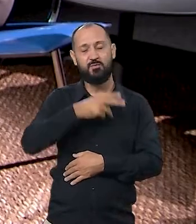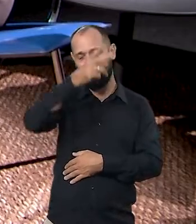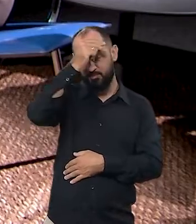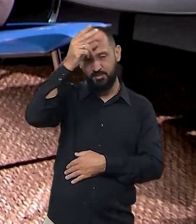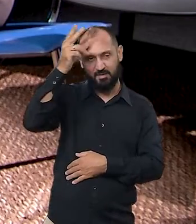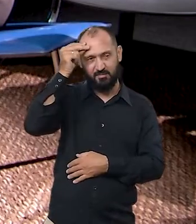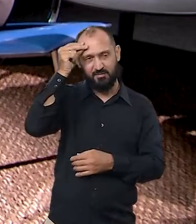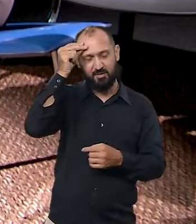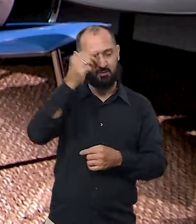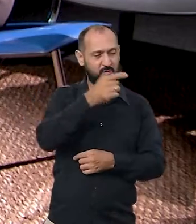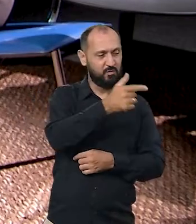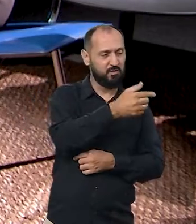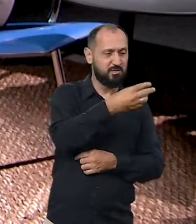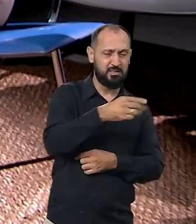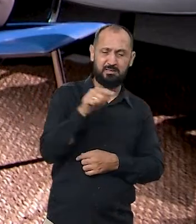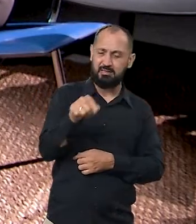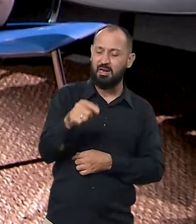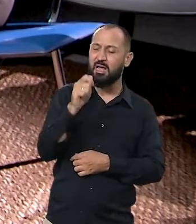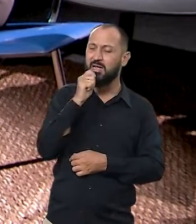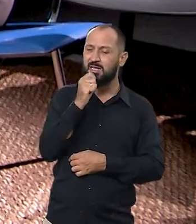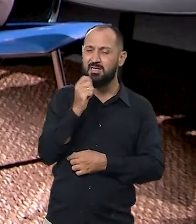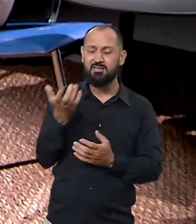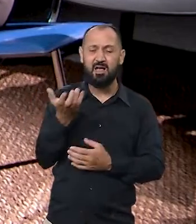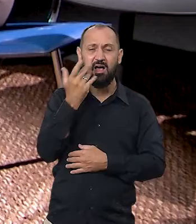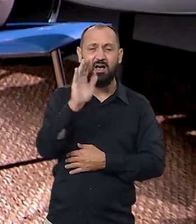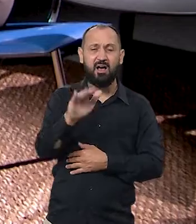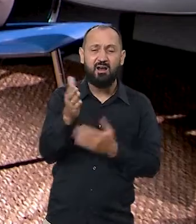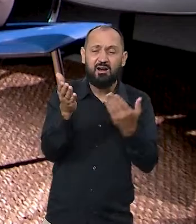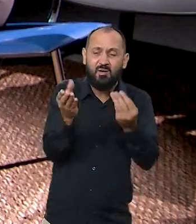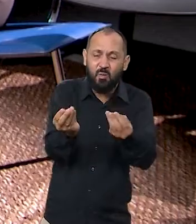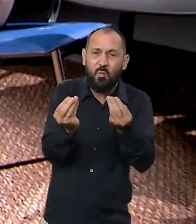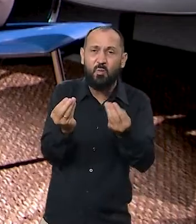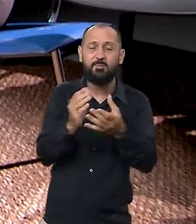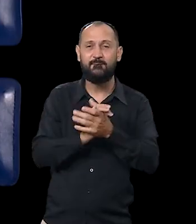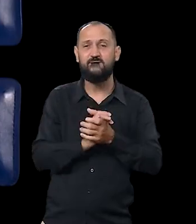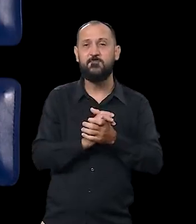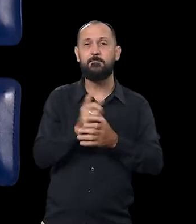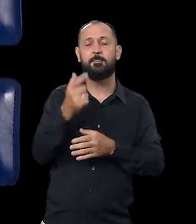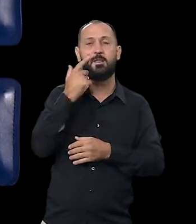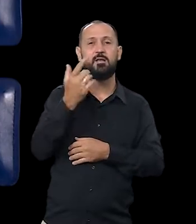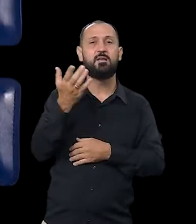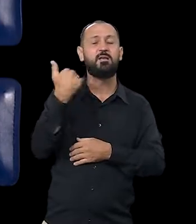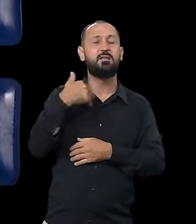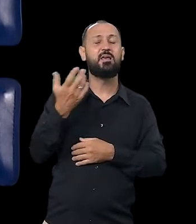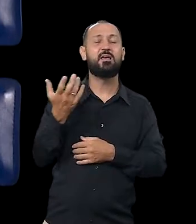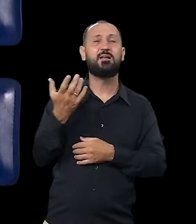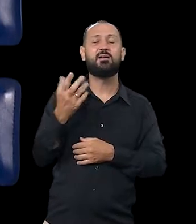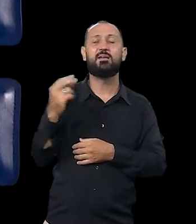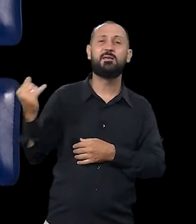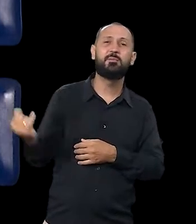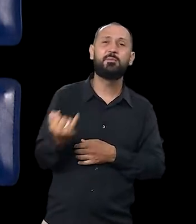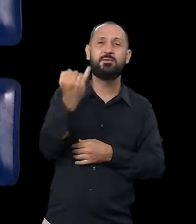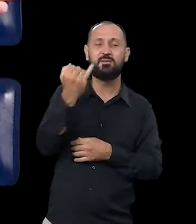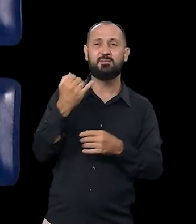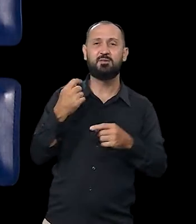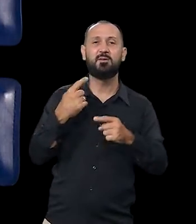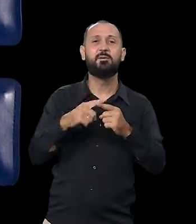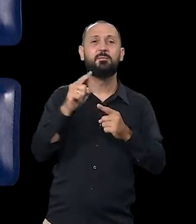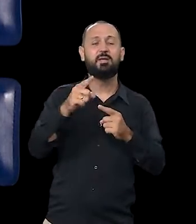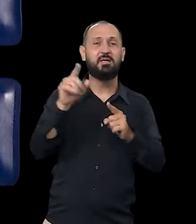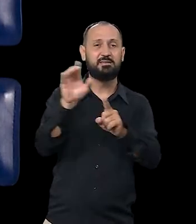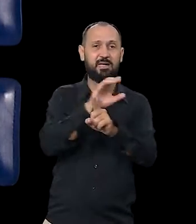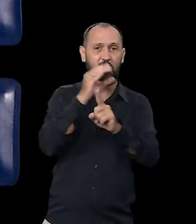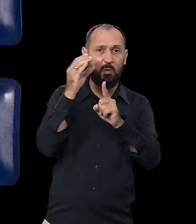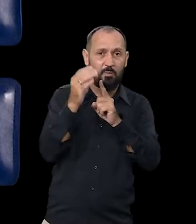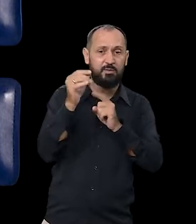menino. Exatamente. Então, aquilo para mim era um ato tão importante, porque eu pensava, olha, essa